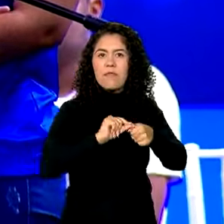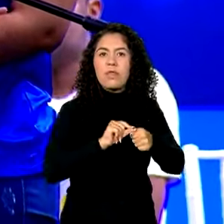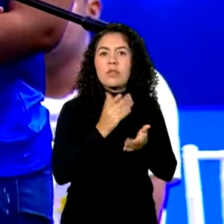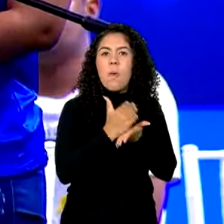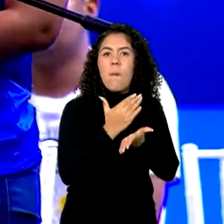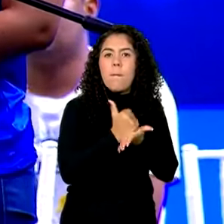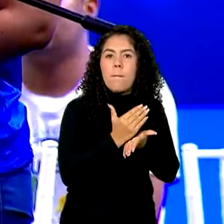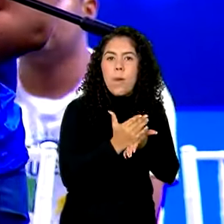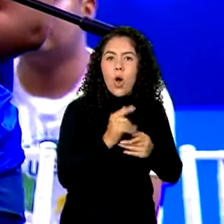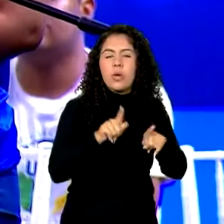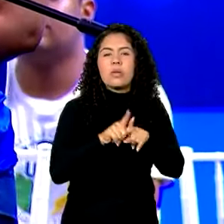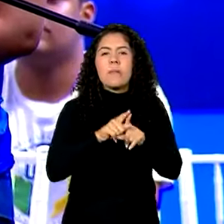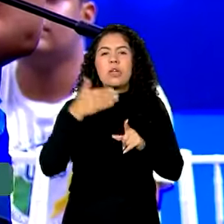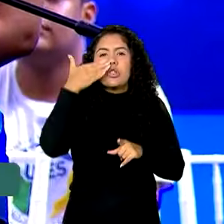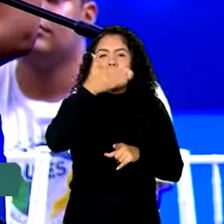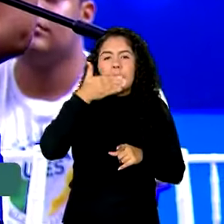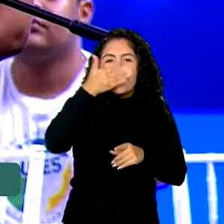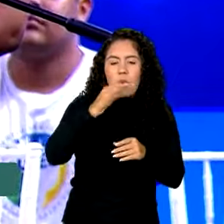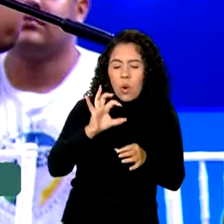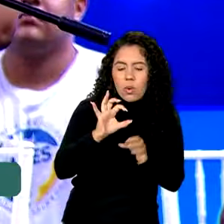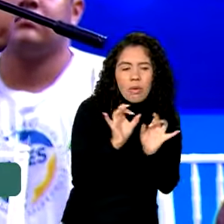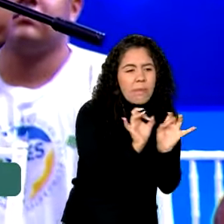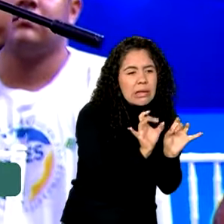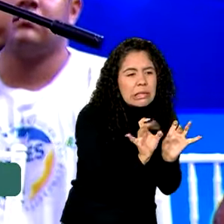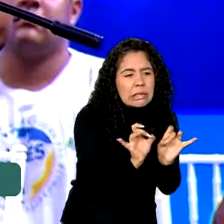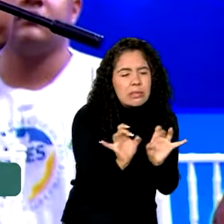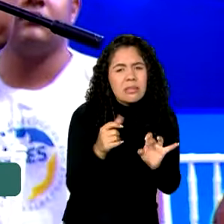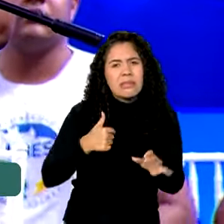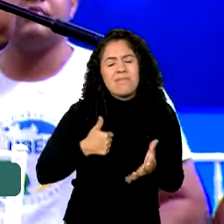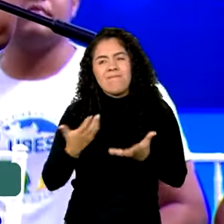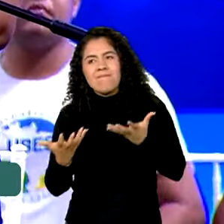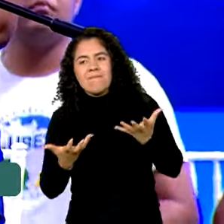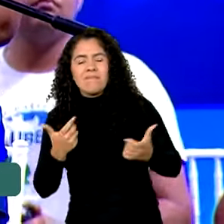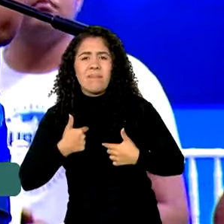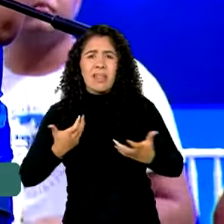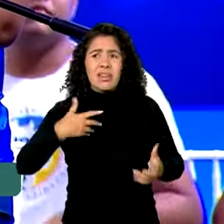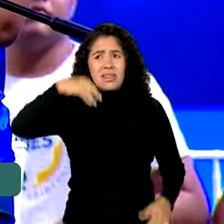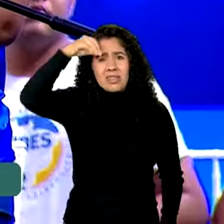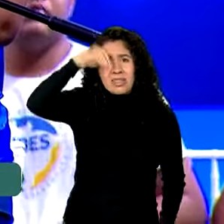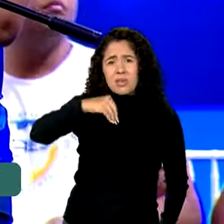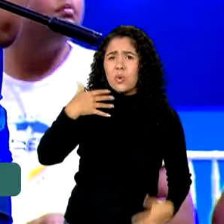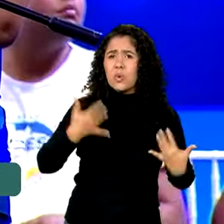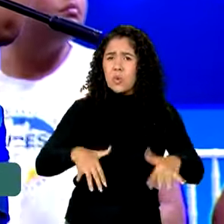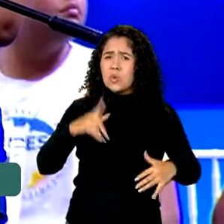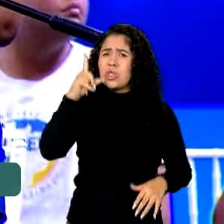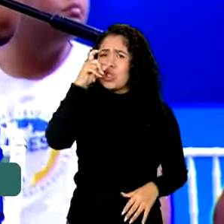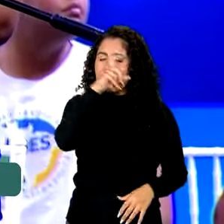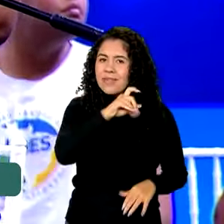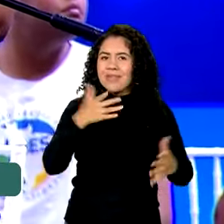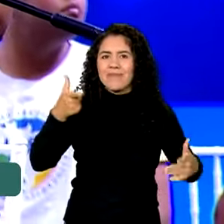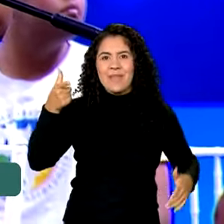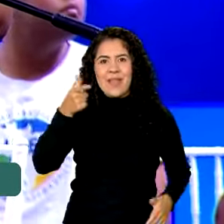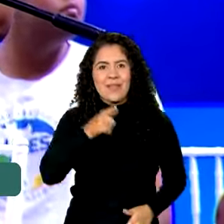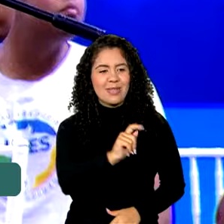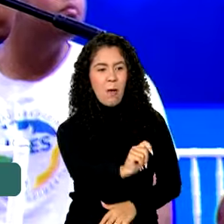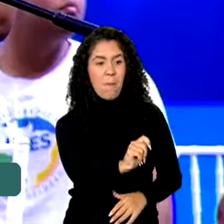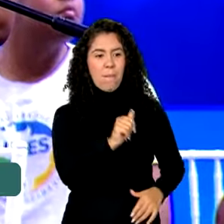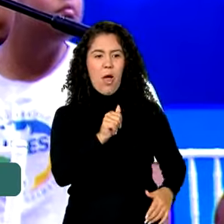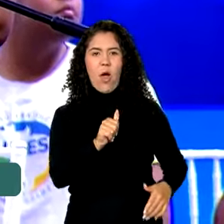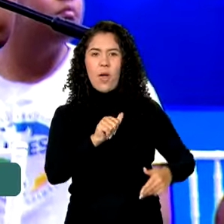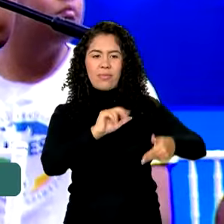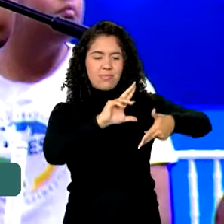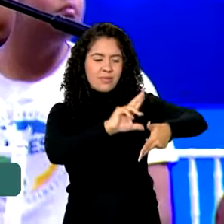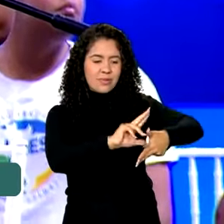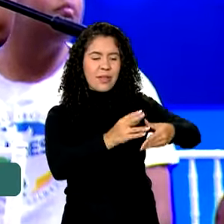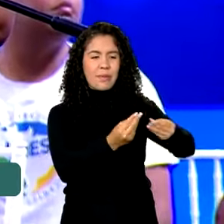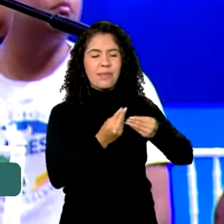ajudar a renda dentro de casa. Pensei muitas vezes em desistir porque estava muito difícil. Foi aí que o Pé de Meia entrou na minha vida e fez um